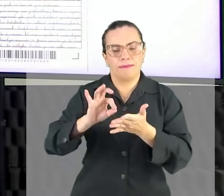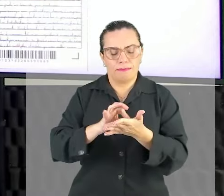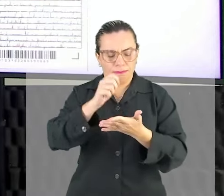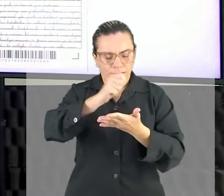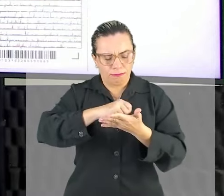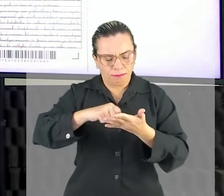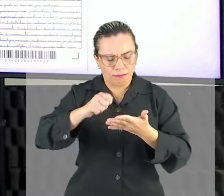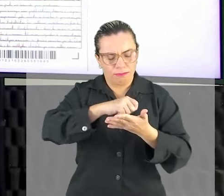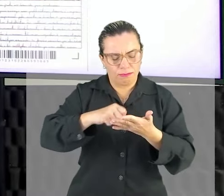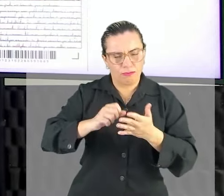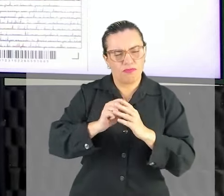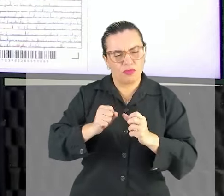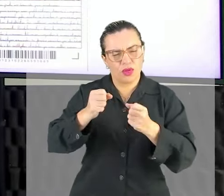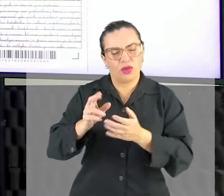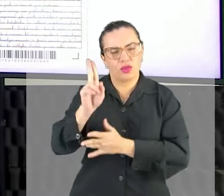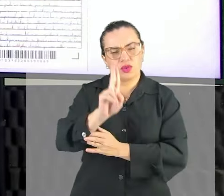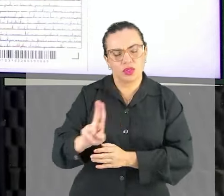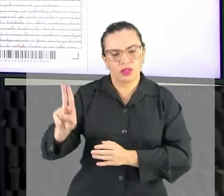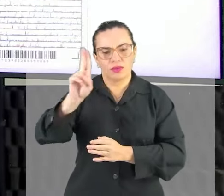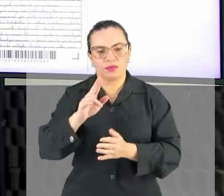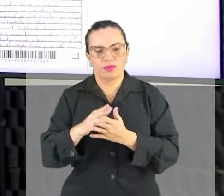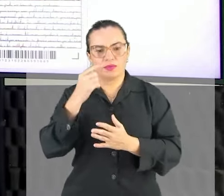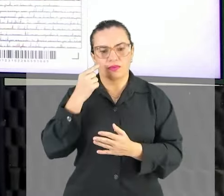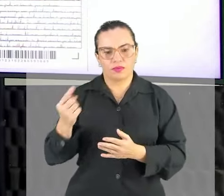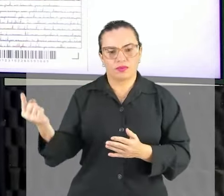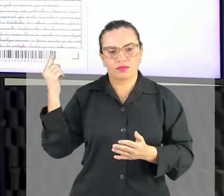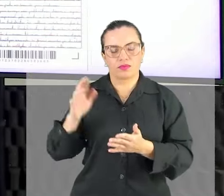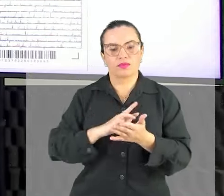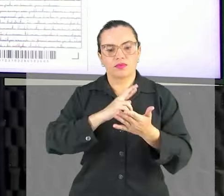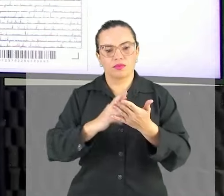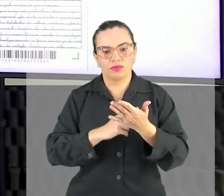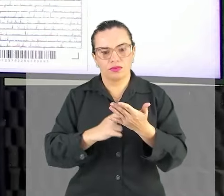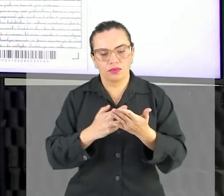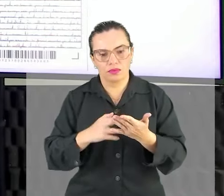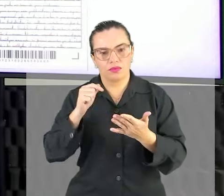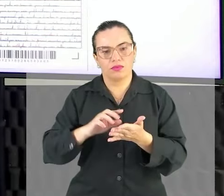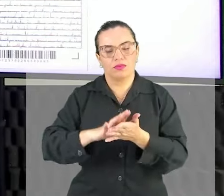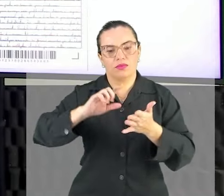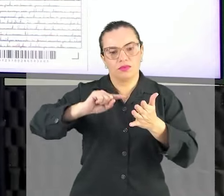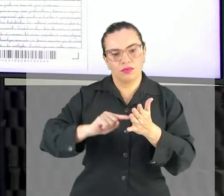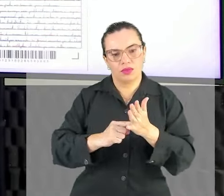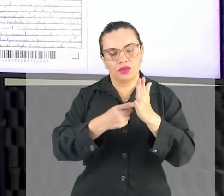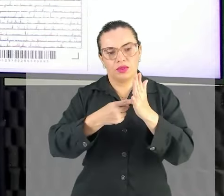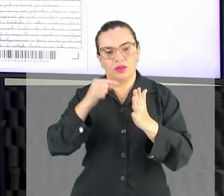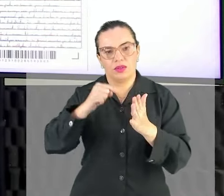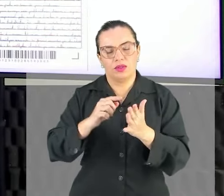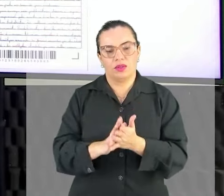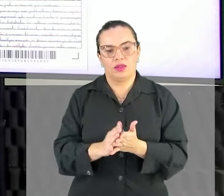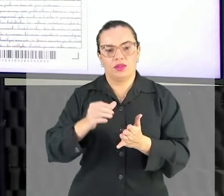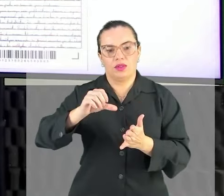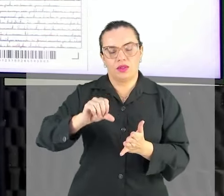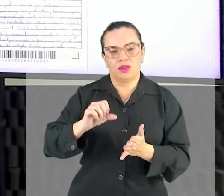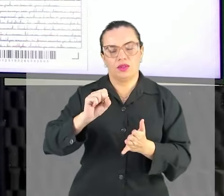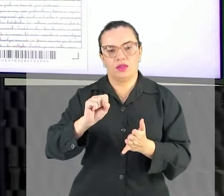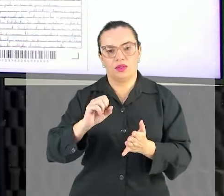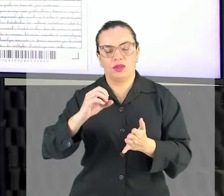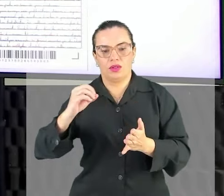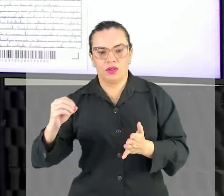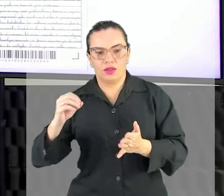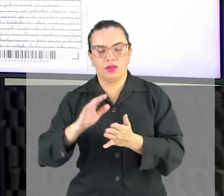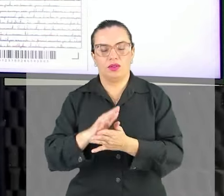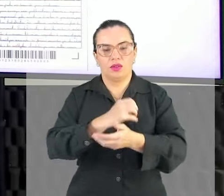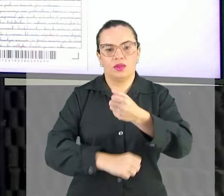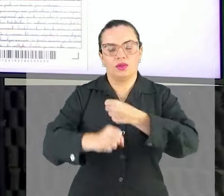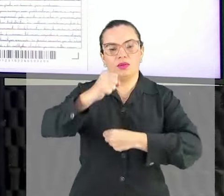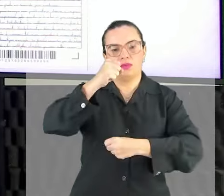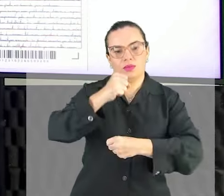que possivelmente você utiliza. Essa é uma redação cuja nota chegou a 980 no ano